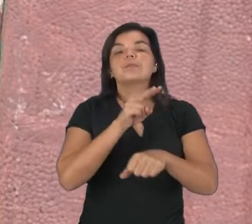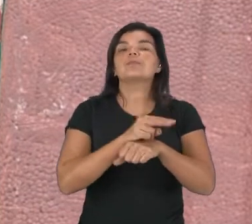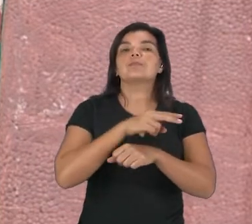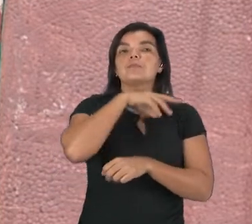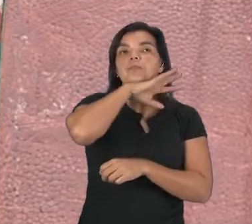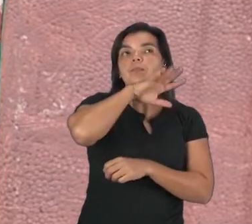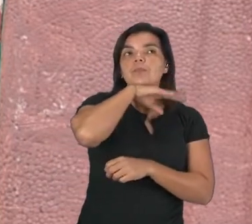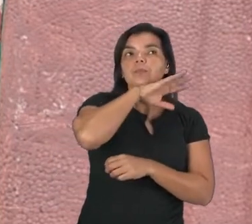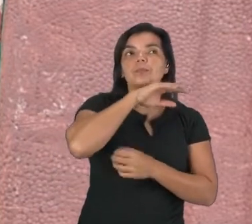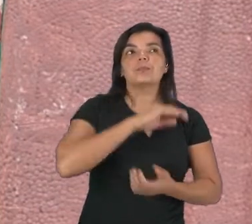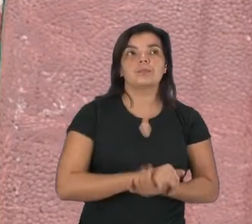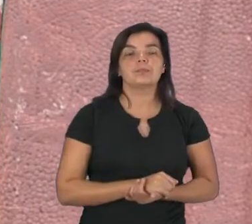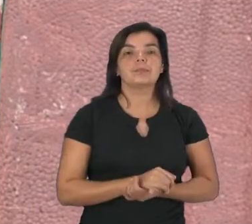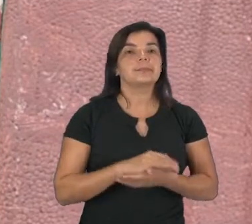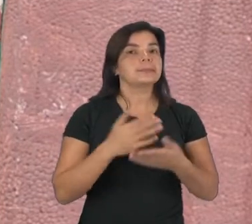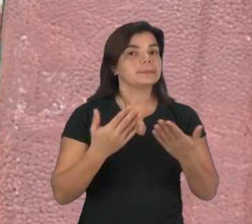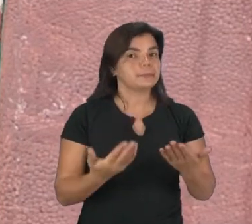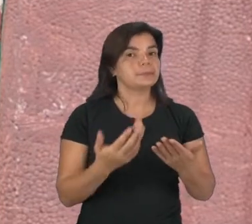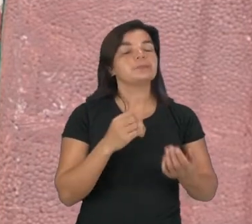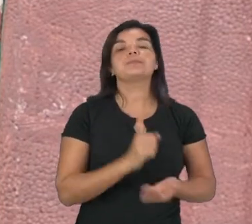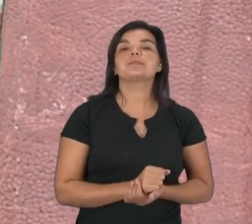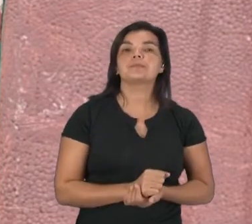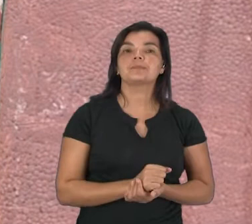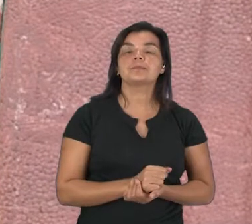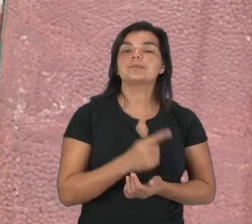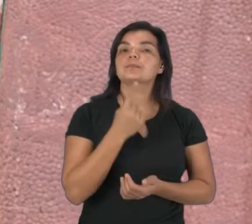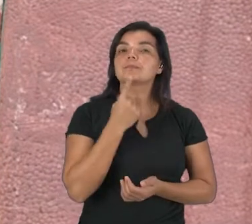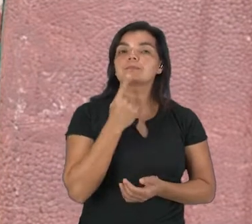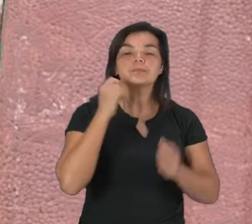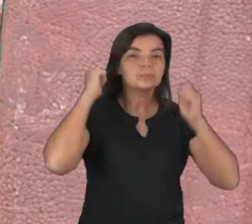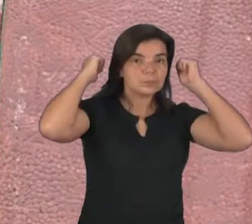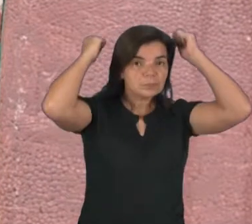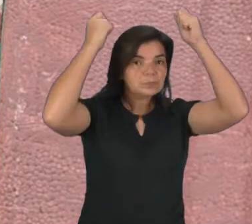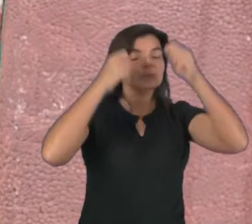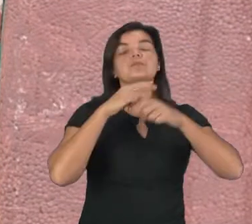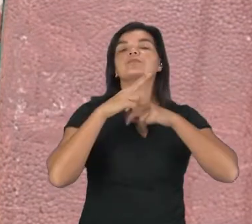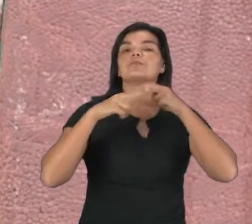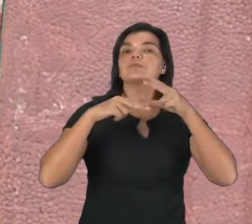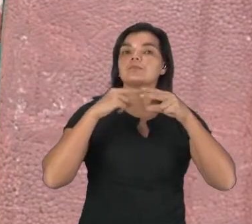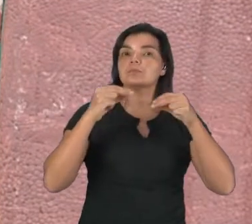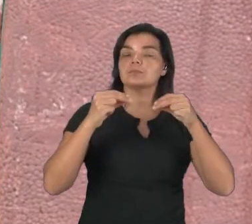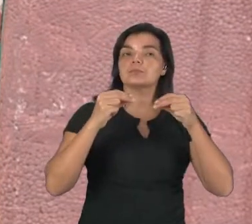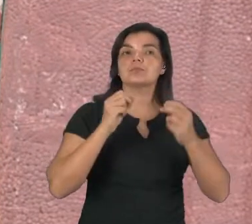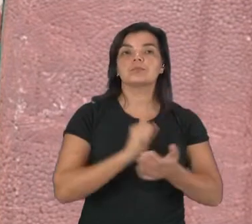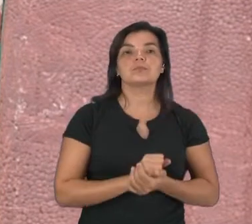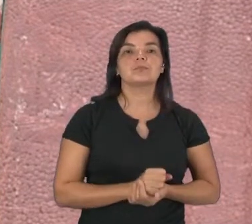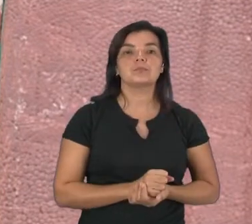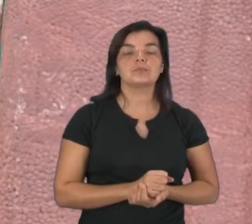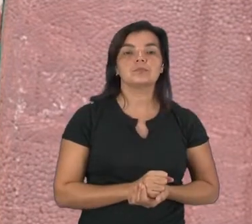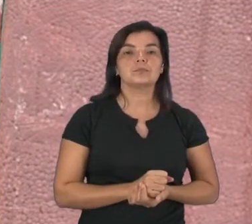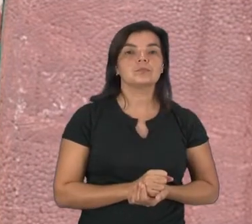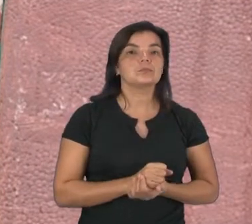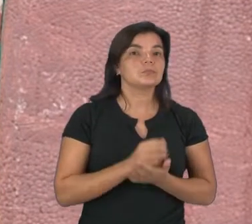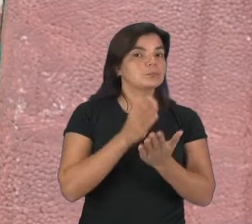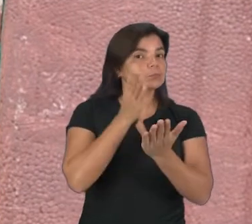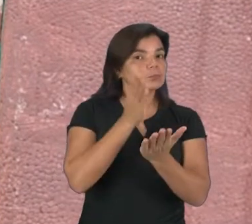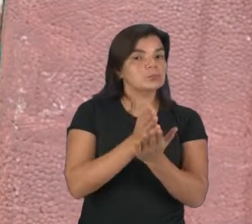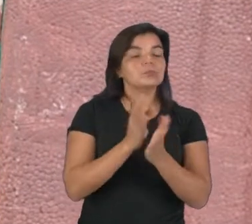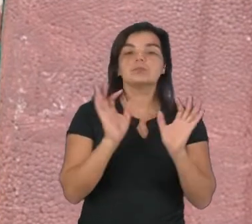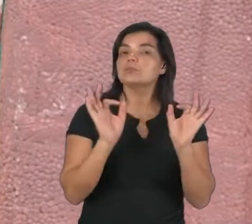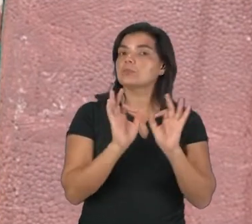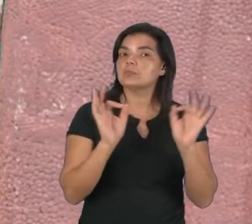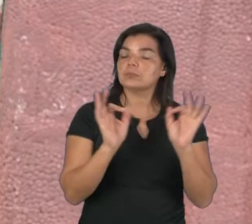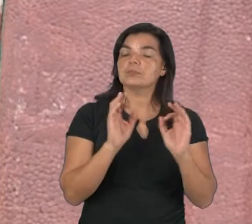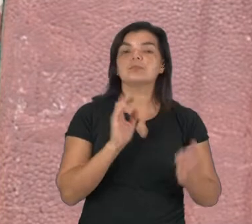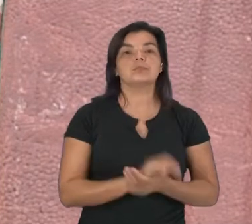animais, tá? Então, a Chapeuzinho Vermelho seguiu por este caminho. Não seguiu por este caminho, não